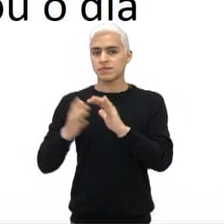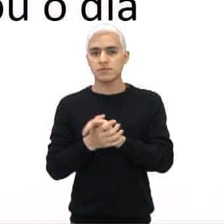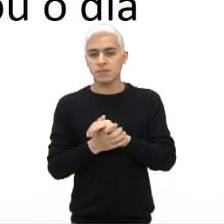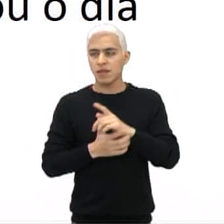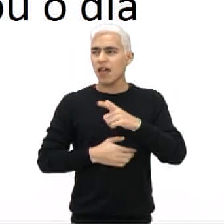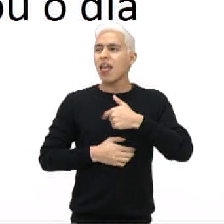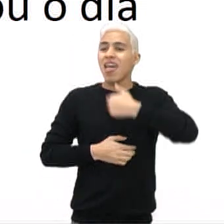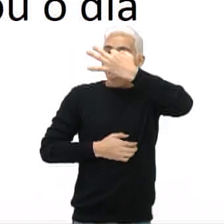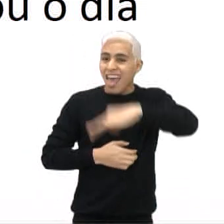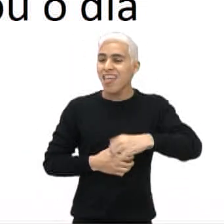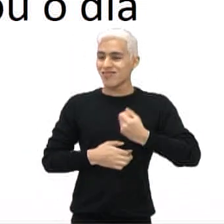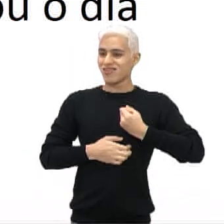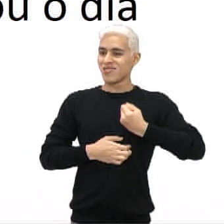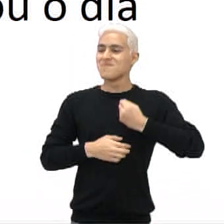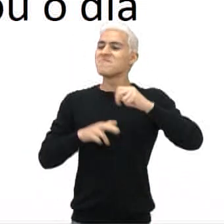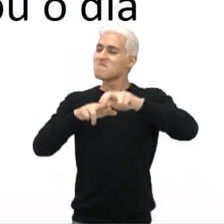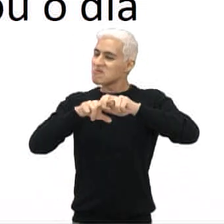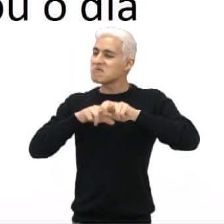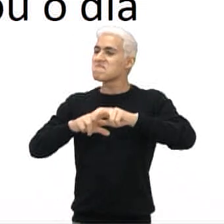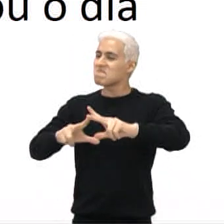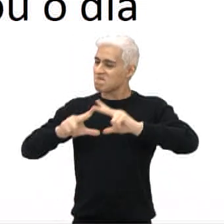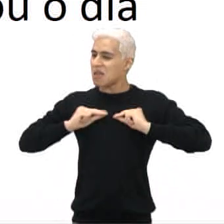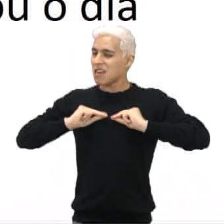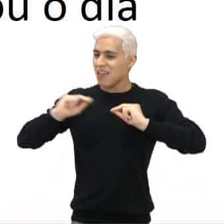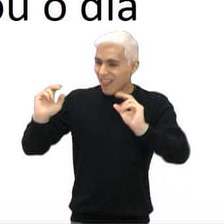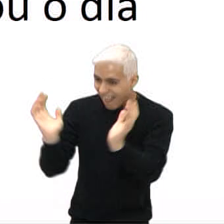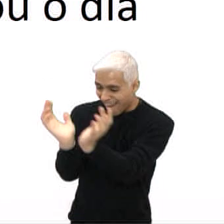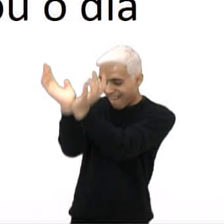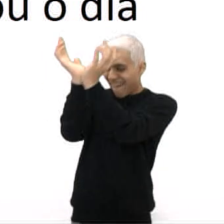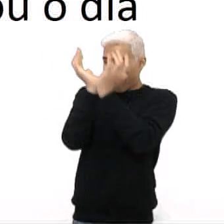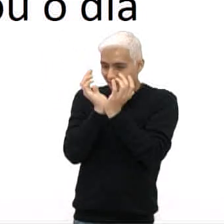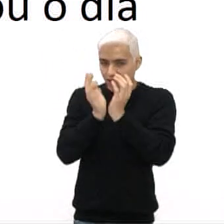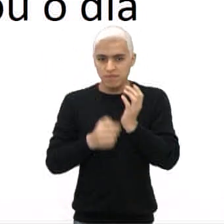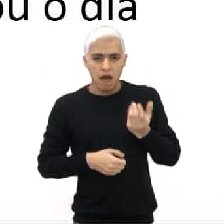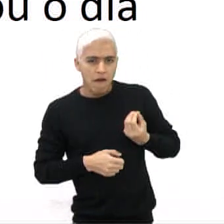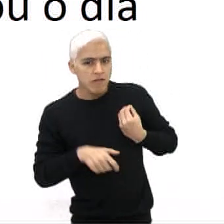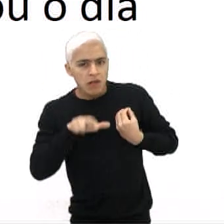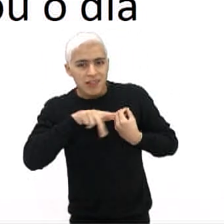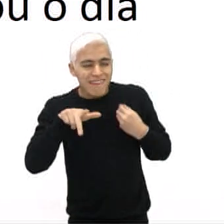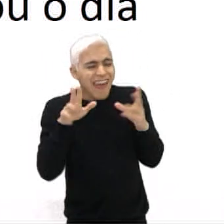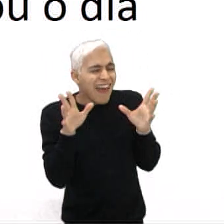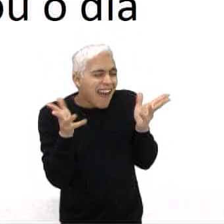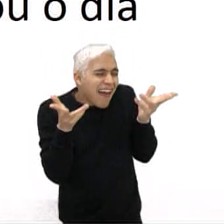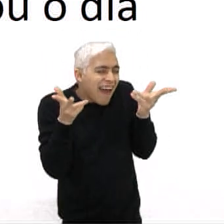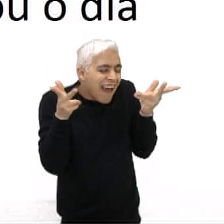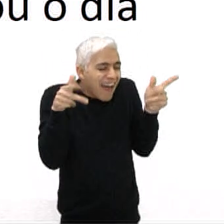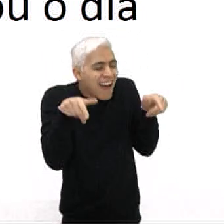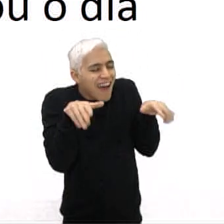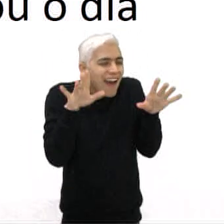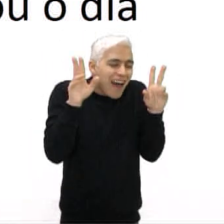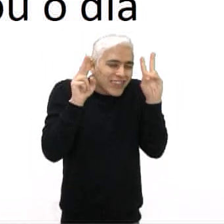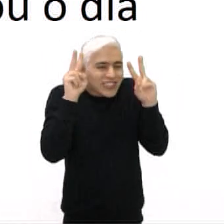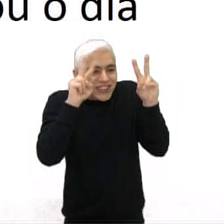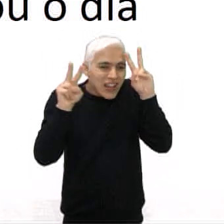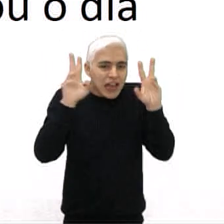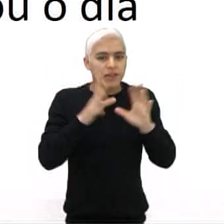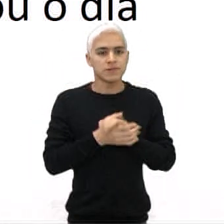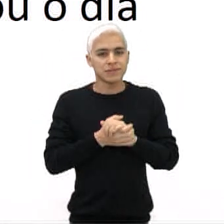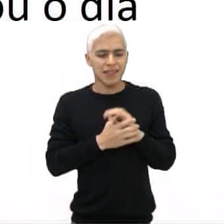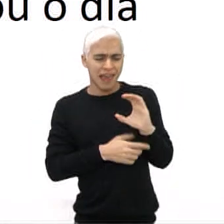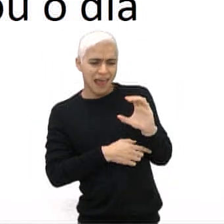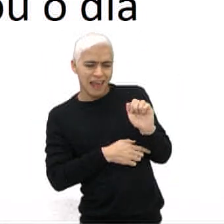acertei os números, portanto mereço o prêmio. A vida não é um conto de fadas. Carlos devia